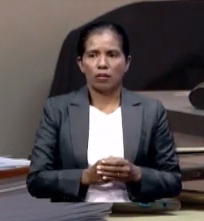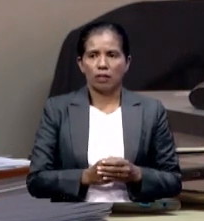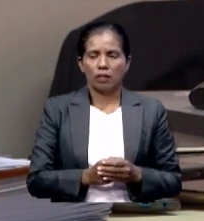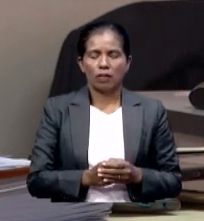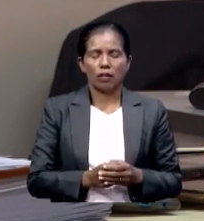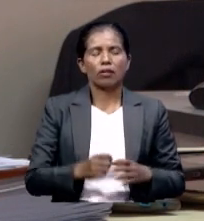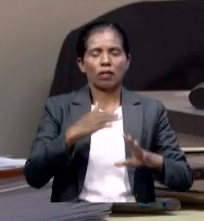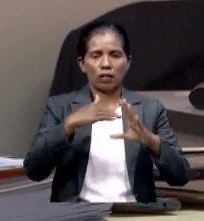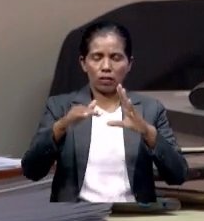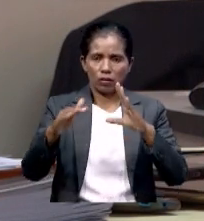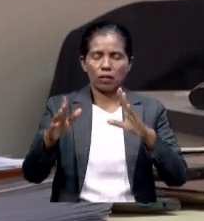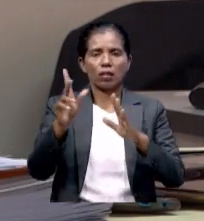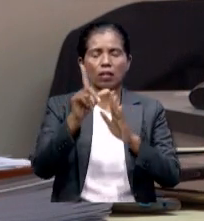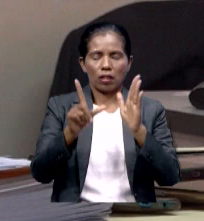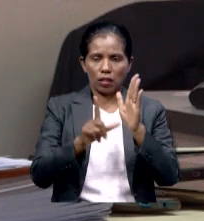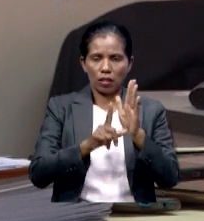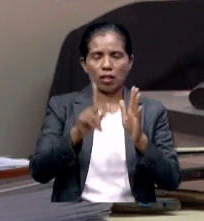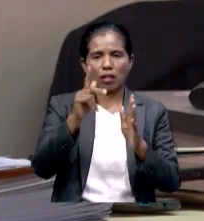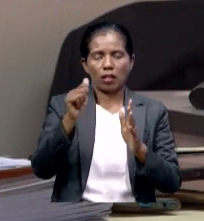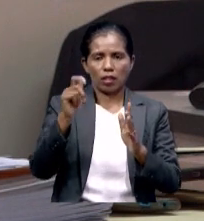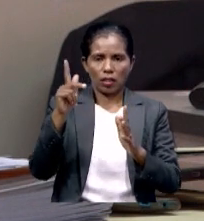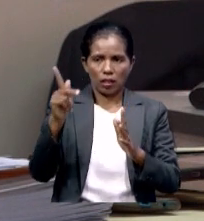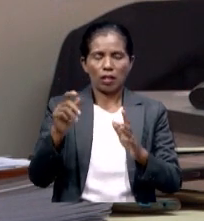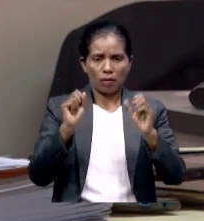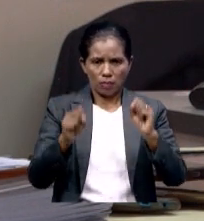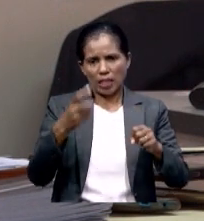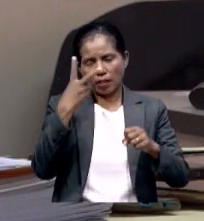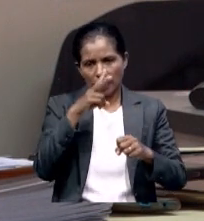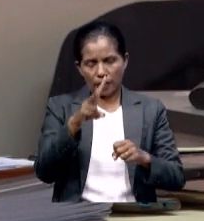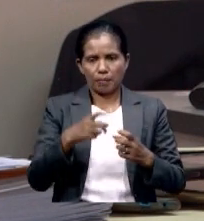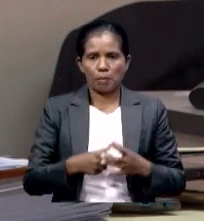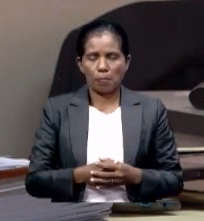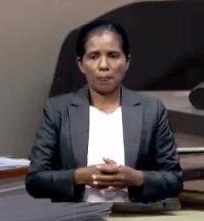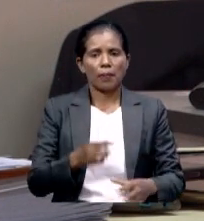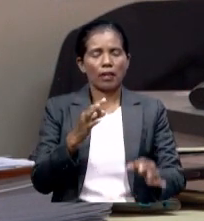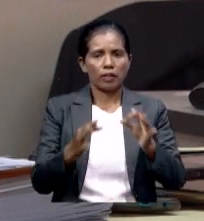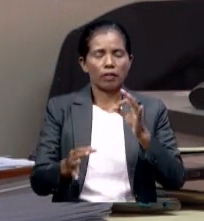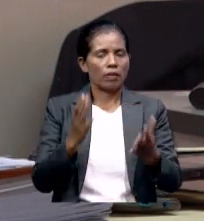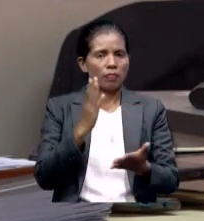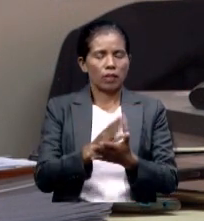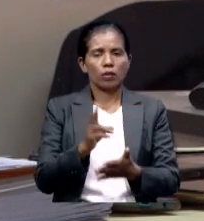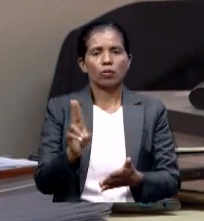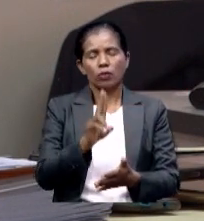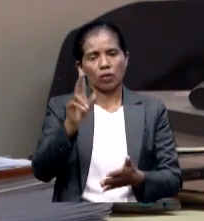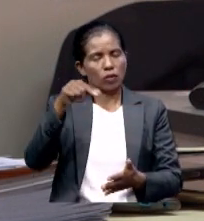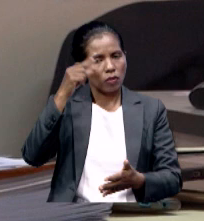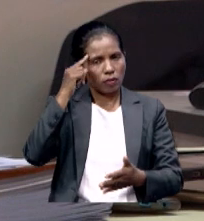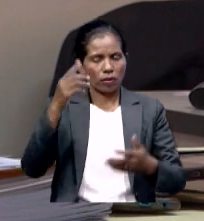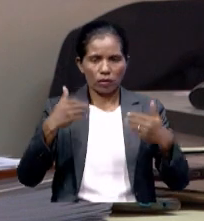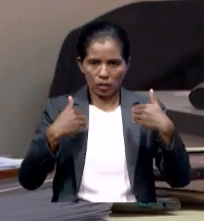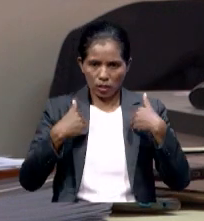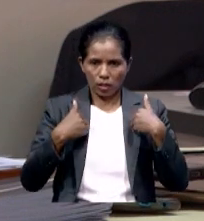amando mengos ba ihale kak atunu ne bel hare kata karik impedimento de execução ne mesmo governo iha